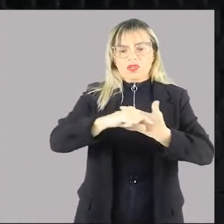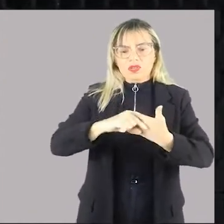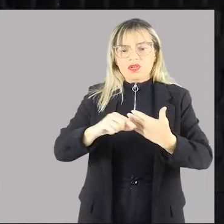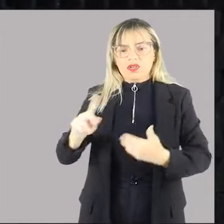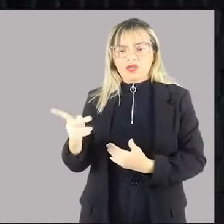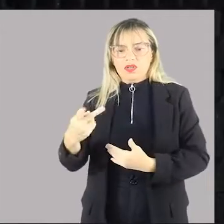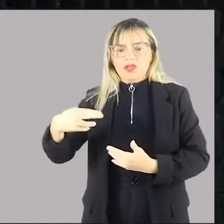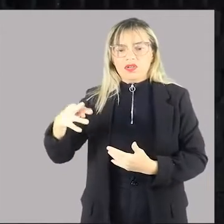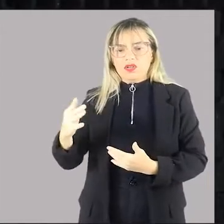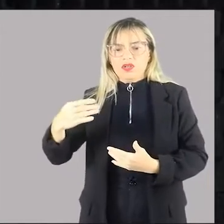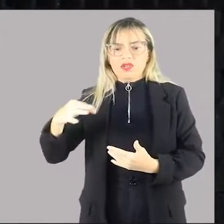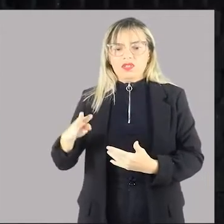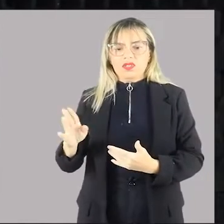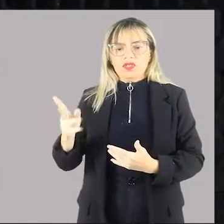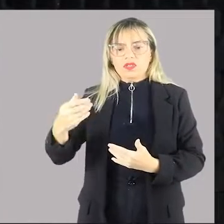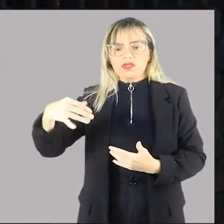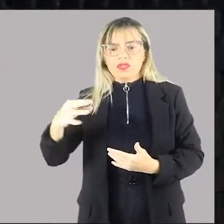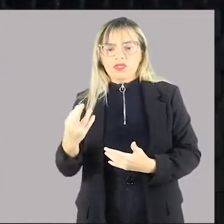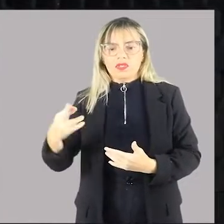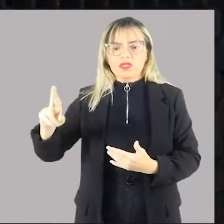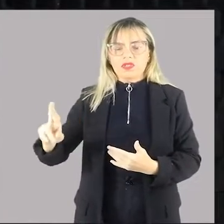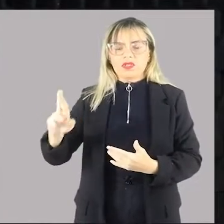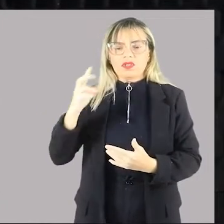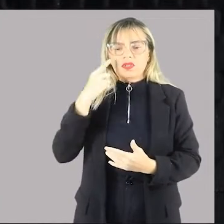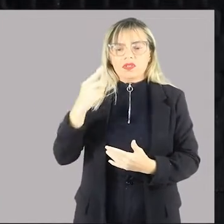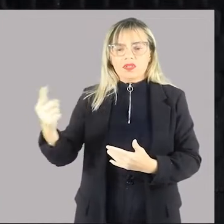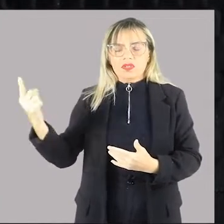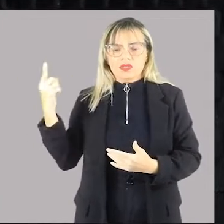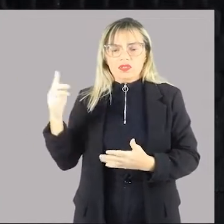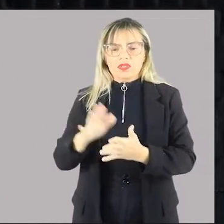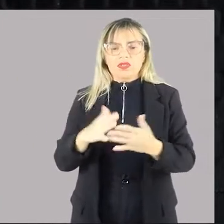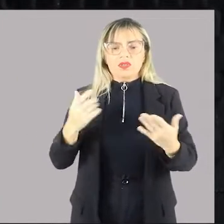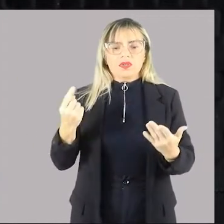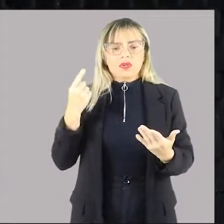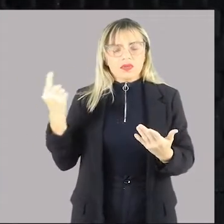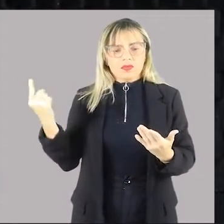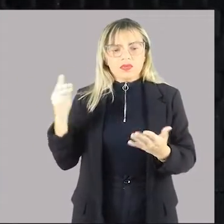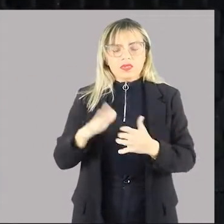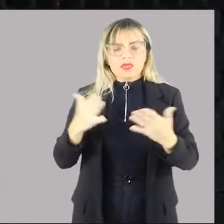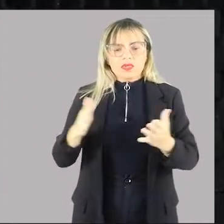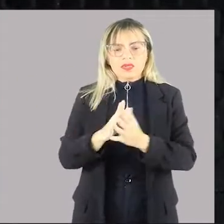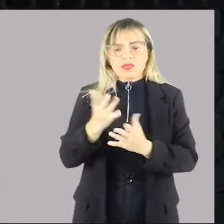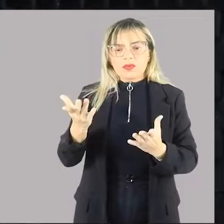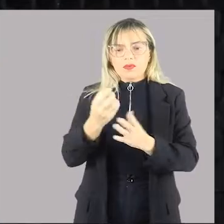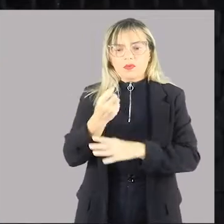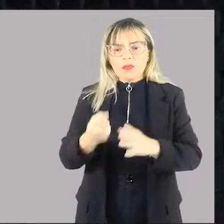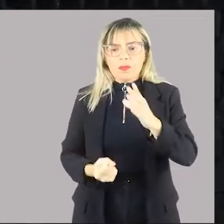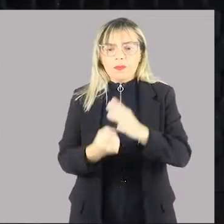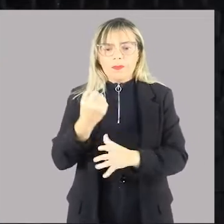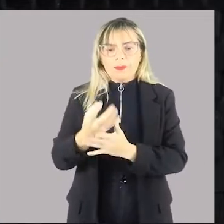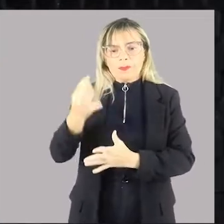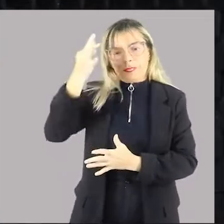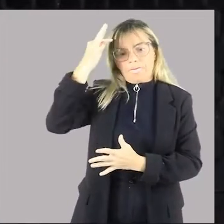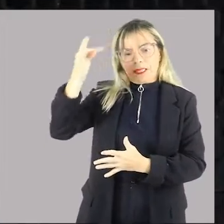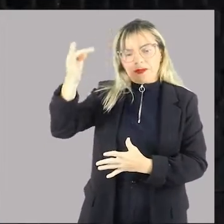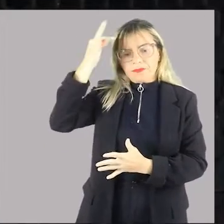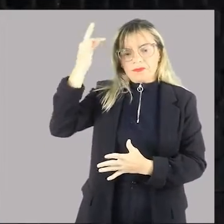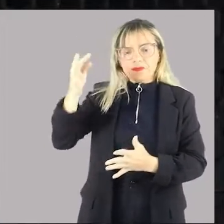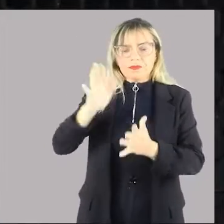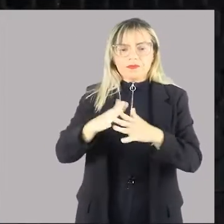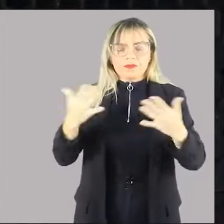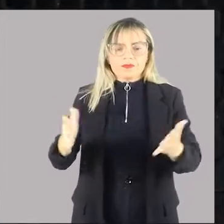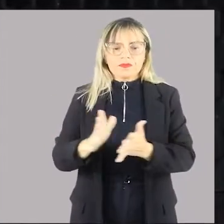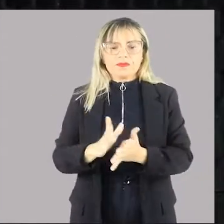Herbert Spencer. Esse sociólogo, o Spencer, que ele foi fundador, inclusive, da teoria do